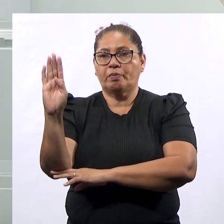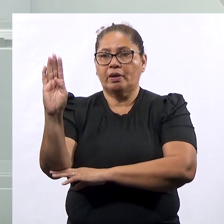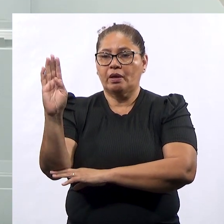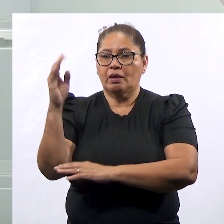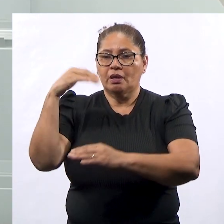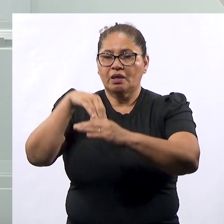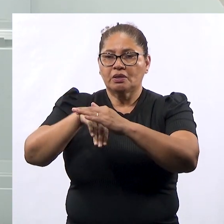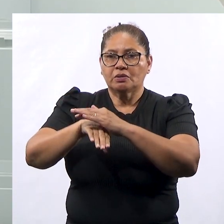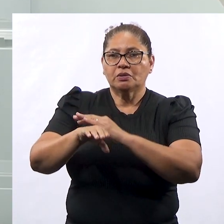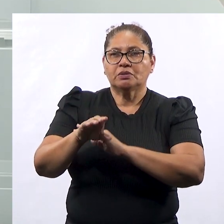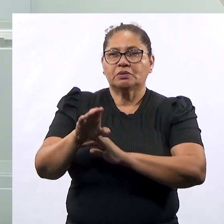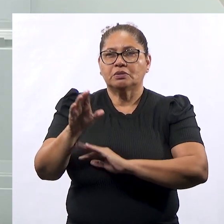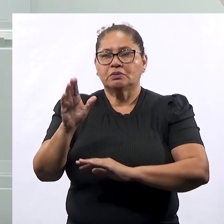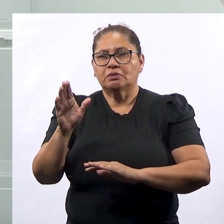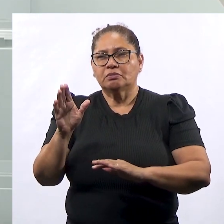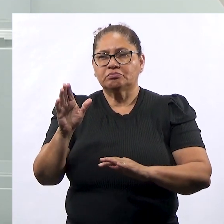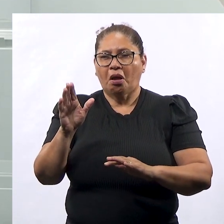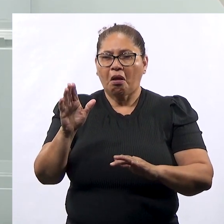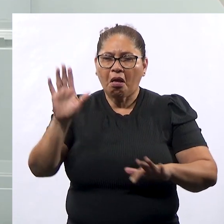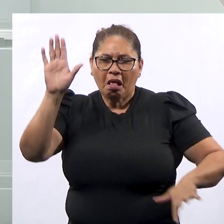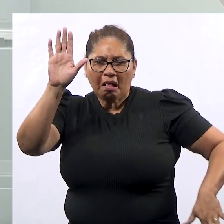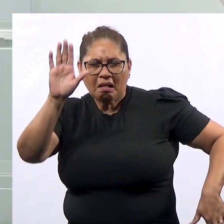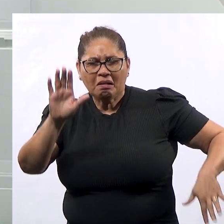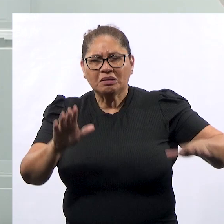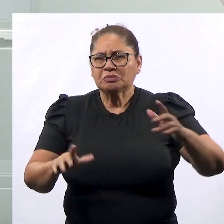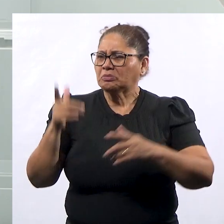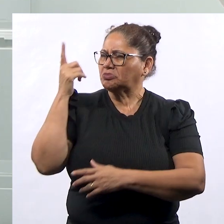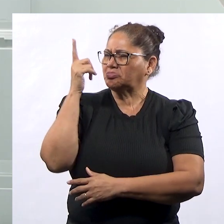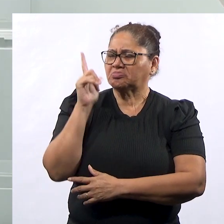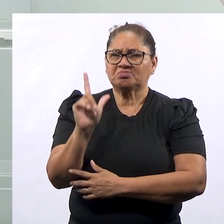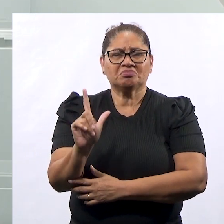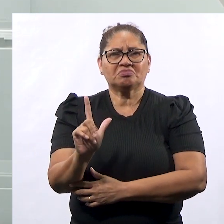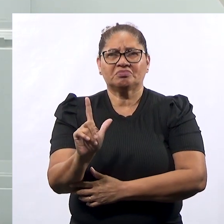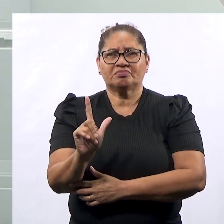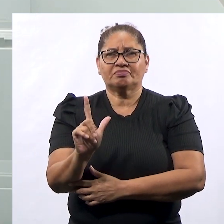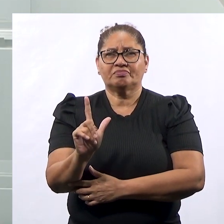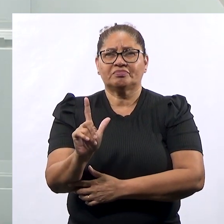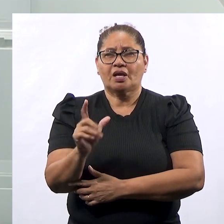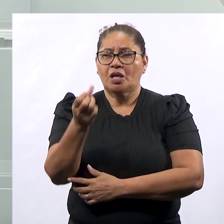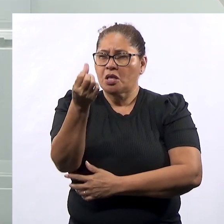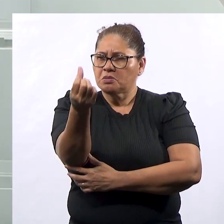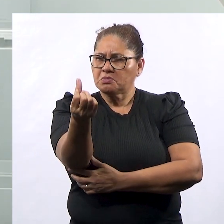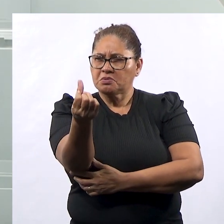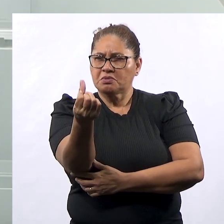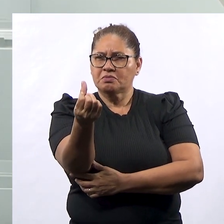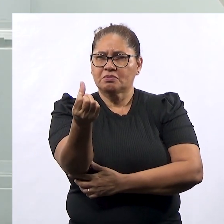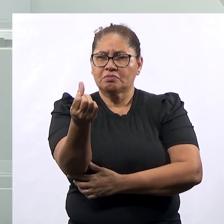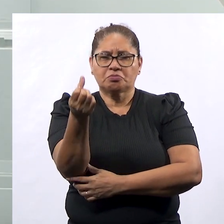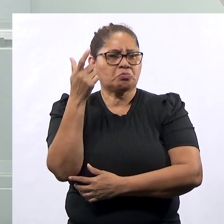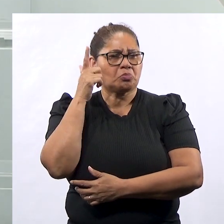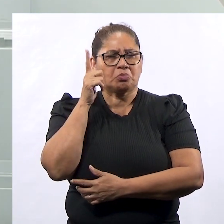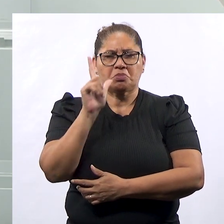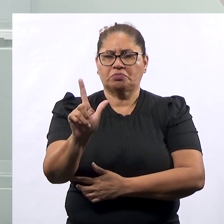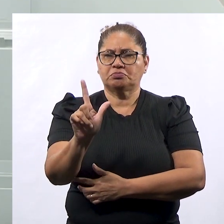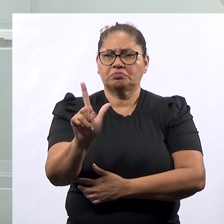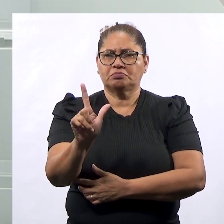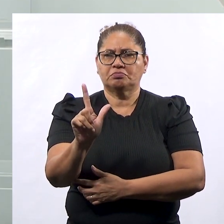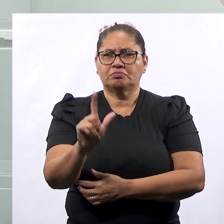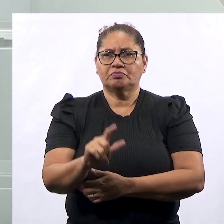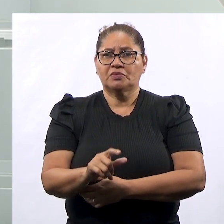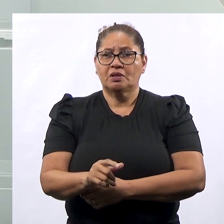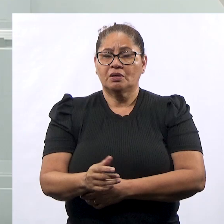B entrou na água, mas assim, deu algumas braçadas, mas não conseguiu. Tirou 6. Não